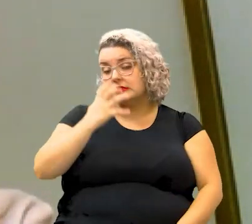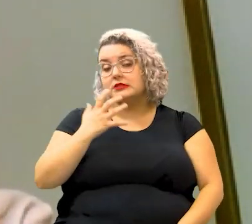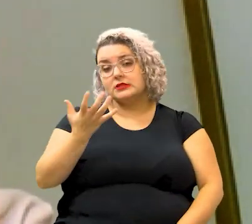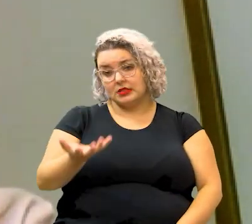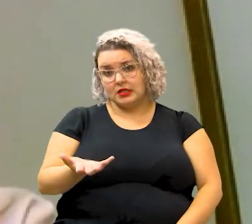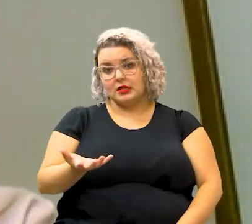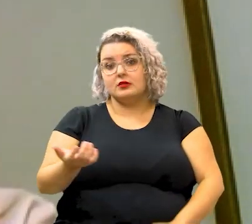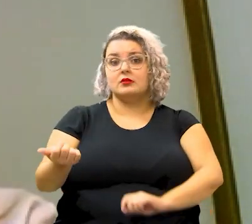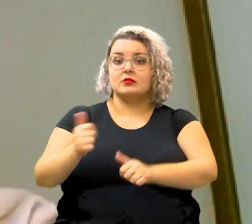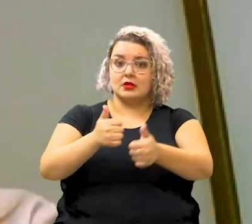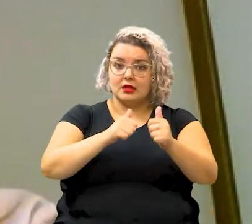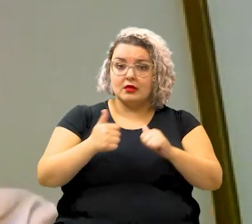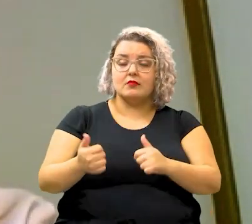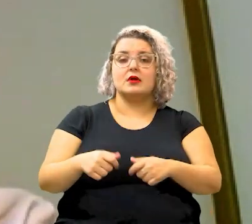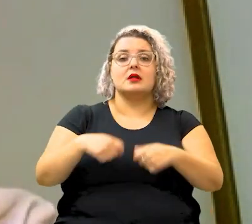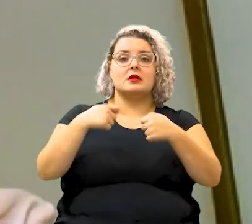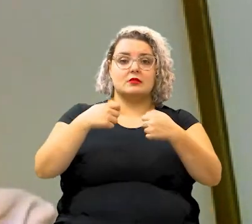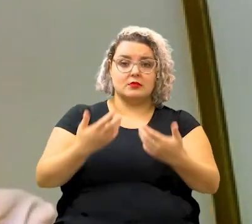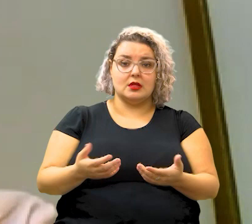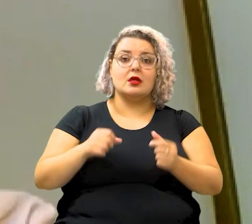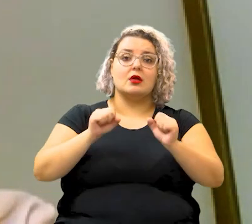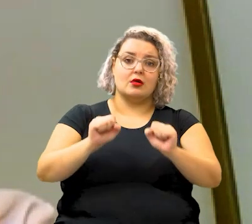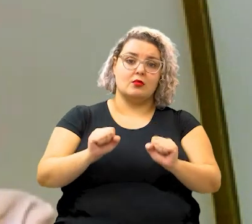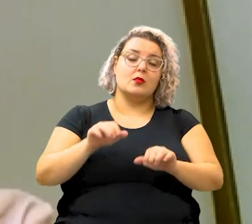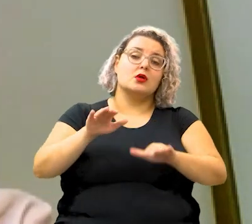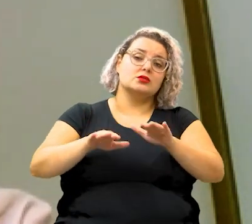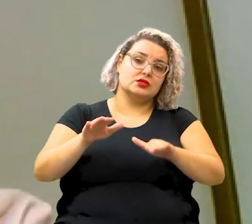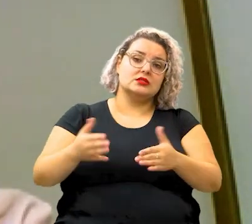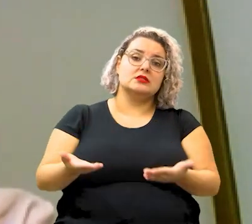sério, que vai avaliar a necessidade, e isso